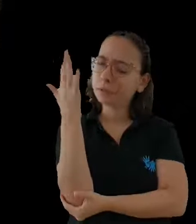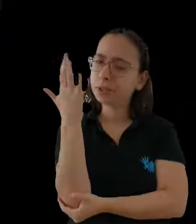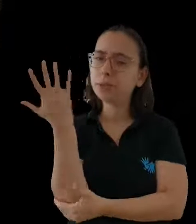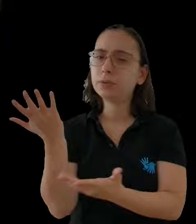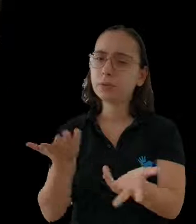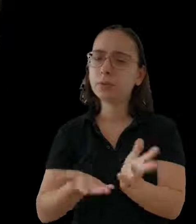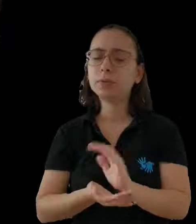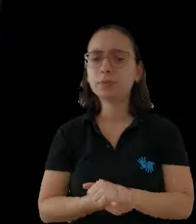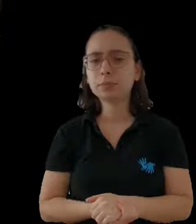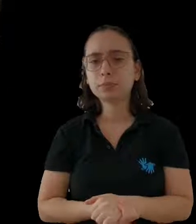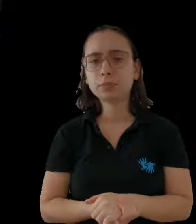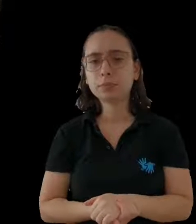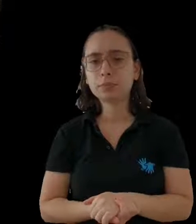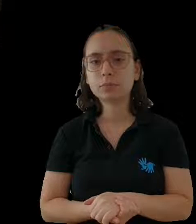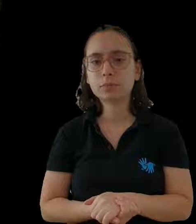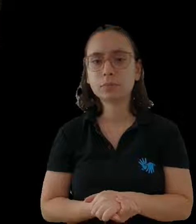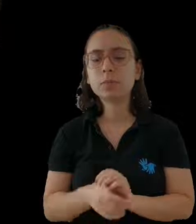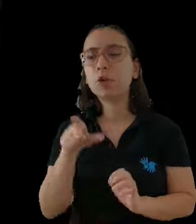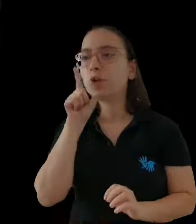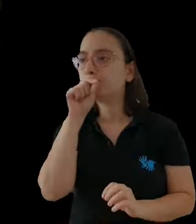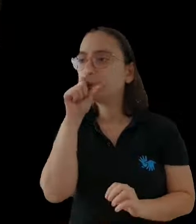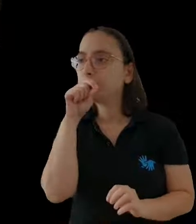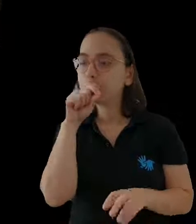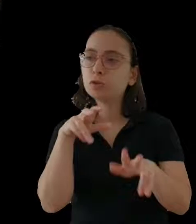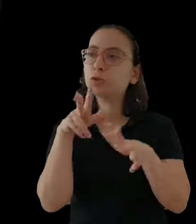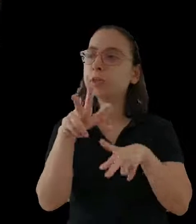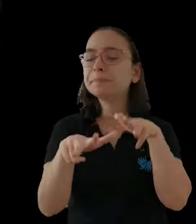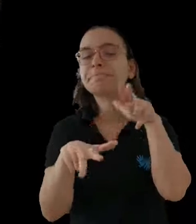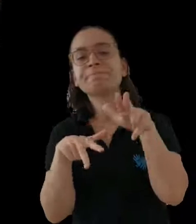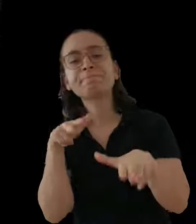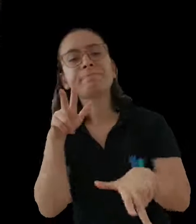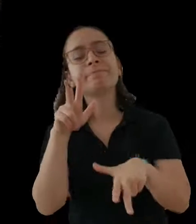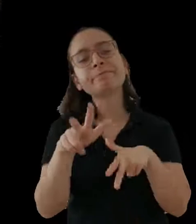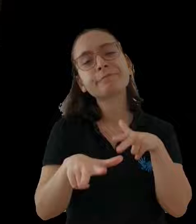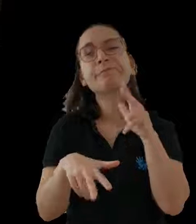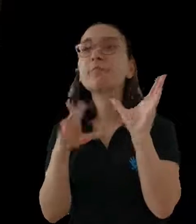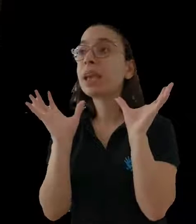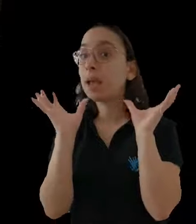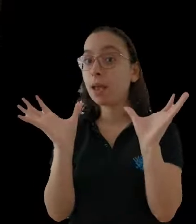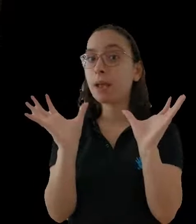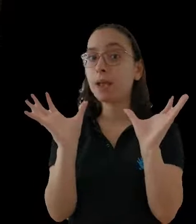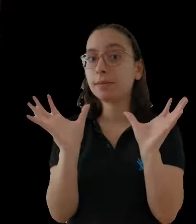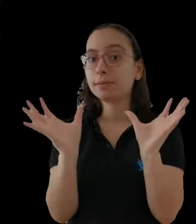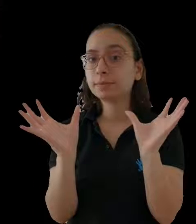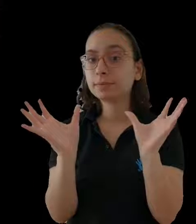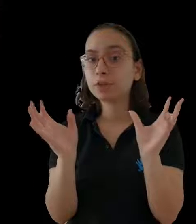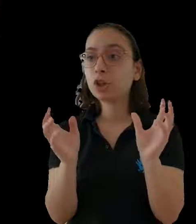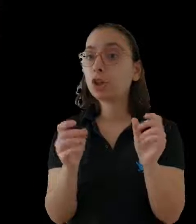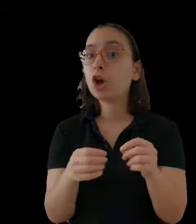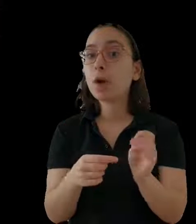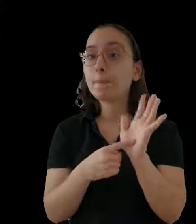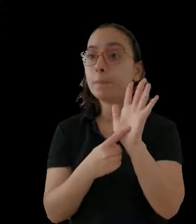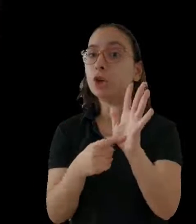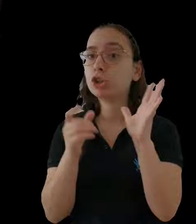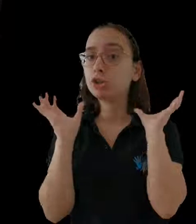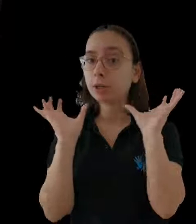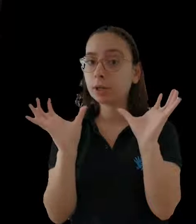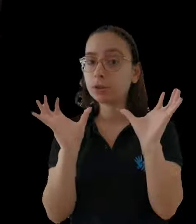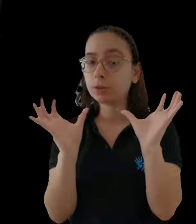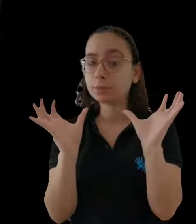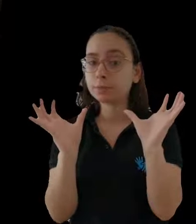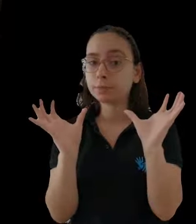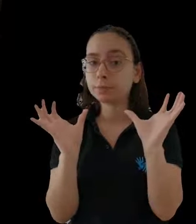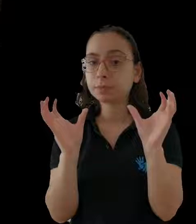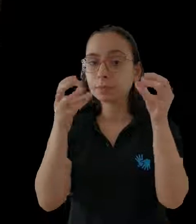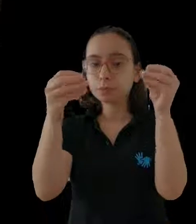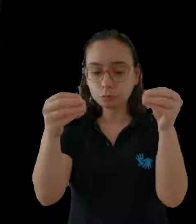espinheiro de volta, né? E aí o pintinho continua andando e chega no castelo. Mostra o castelo, ó. O